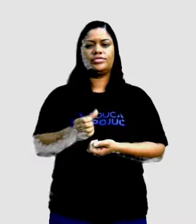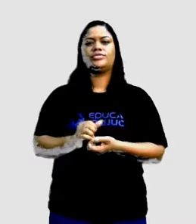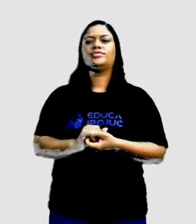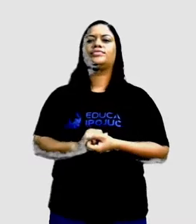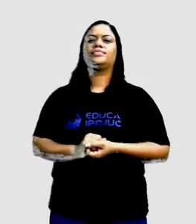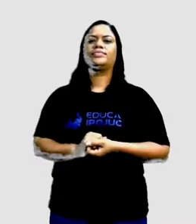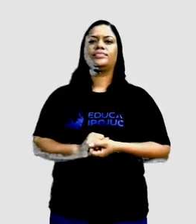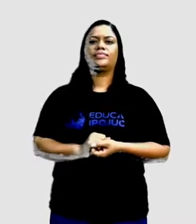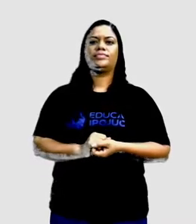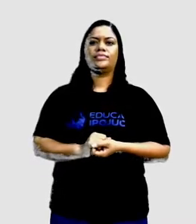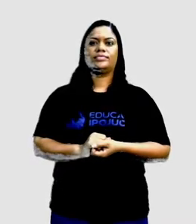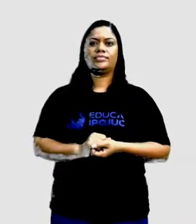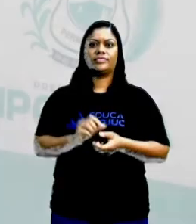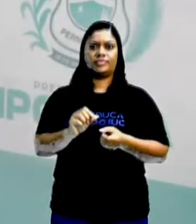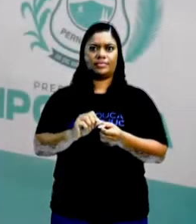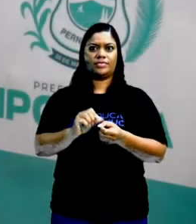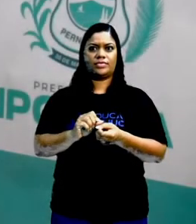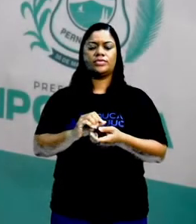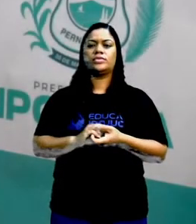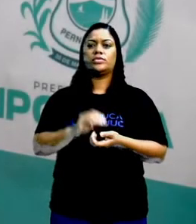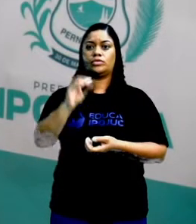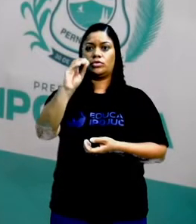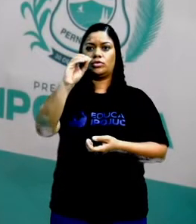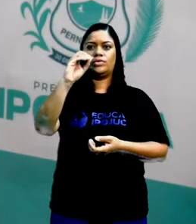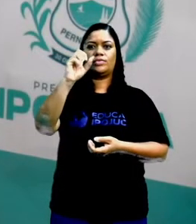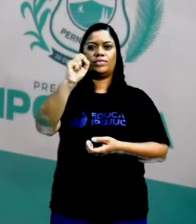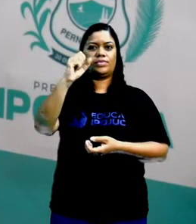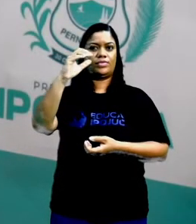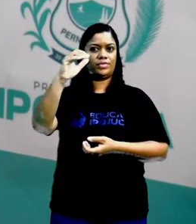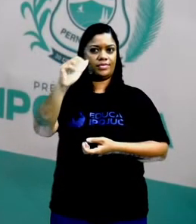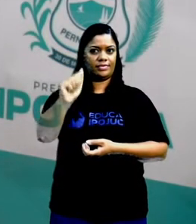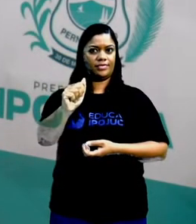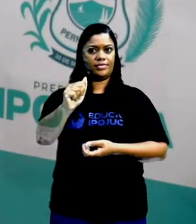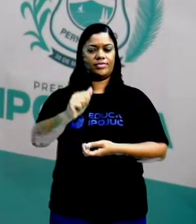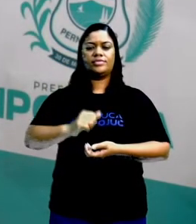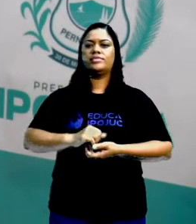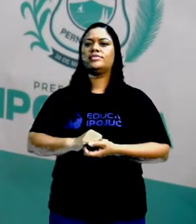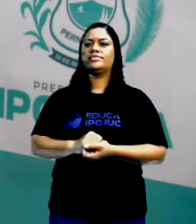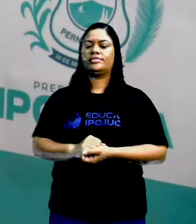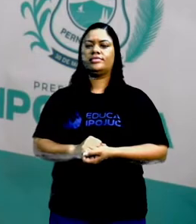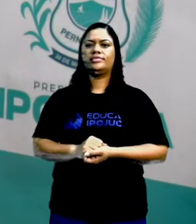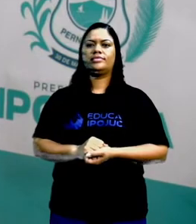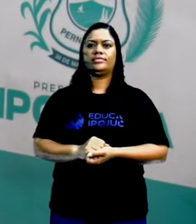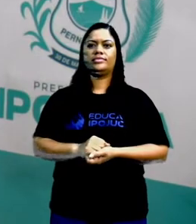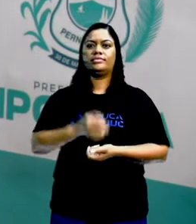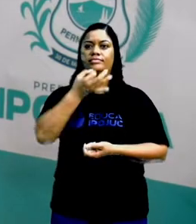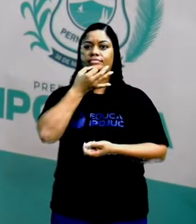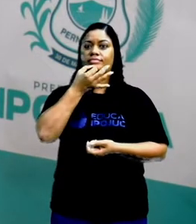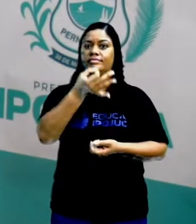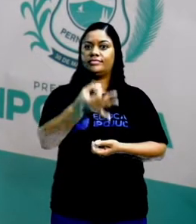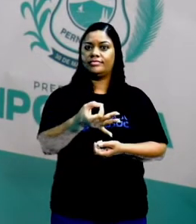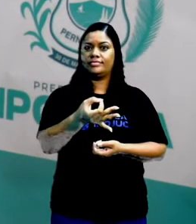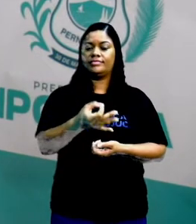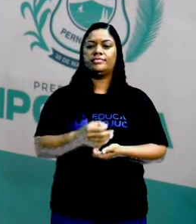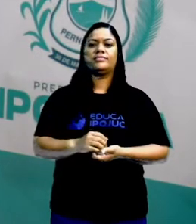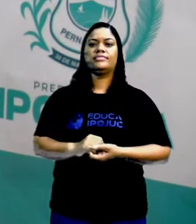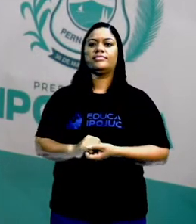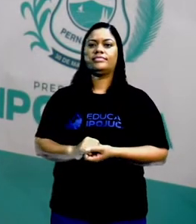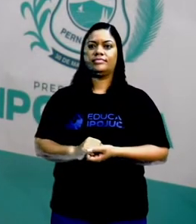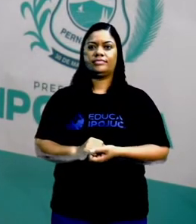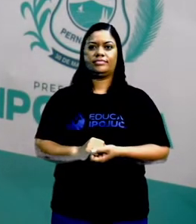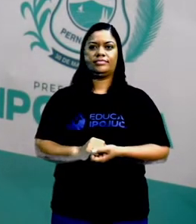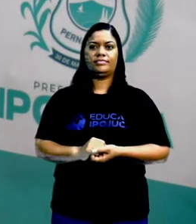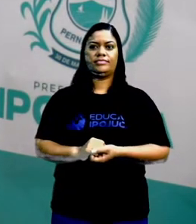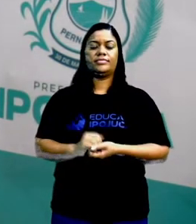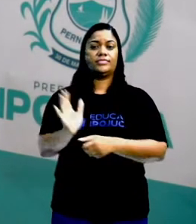participou do Oscar, né, onde ela ia opinar, dar a opinião dela a respeito